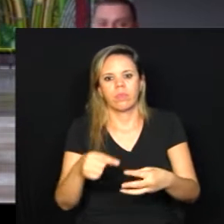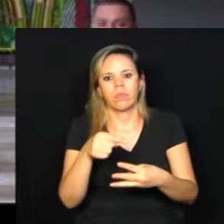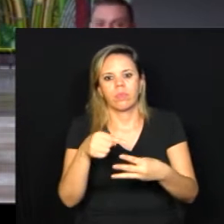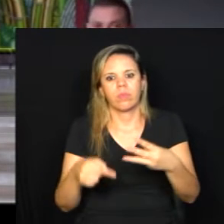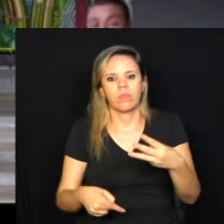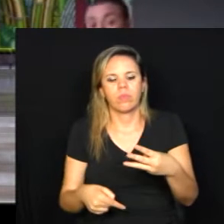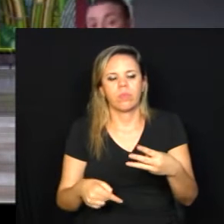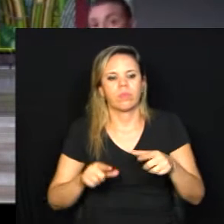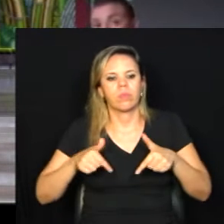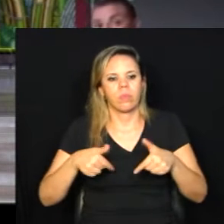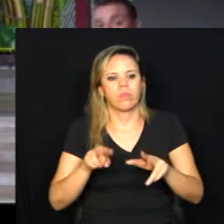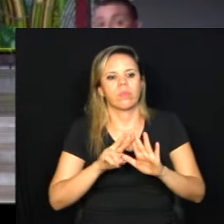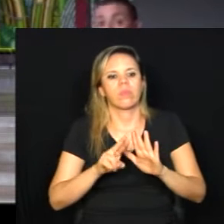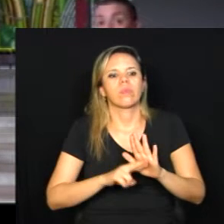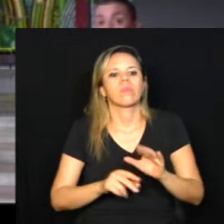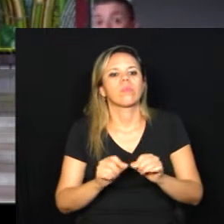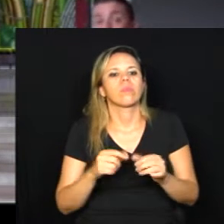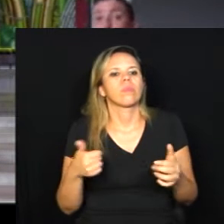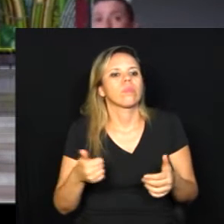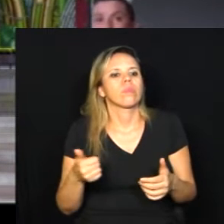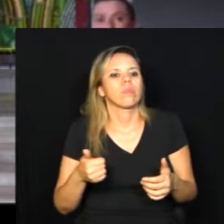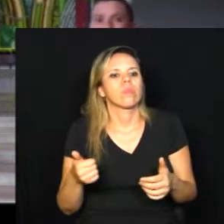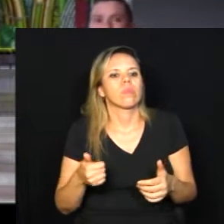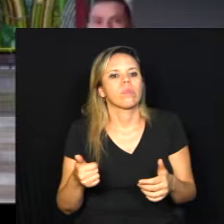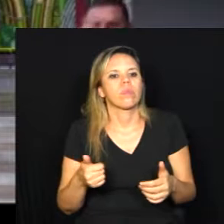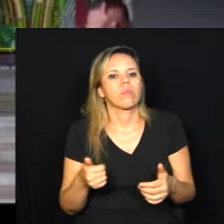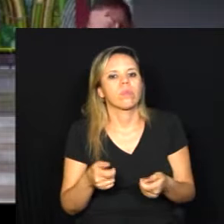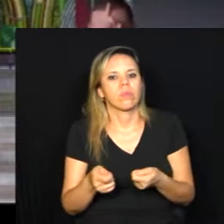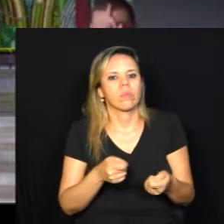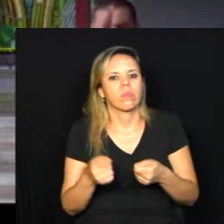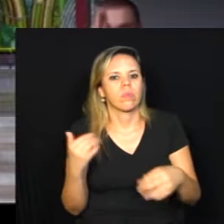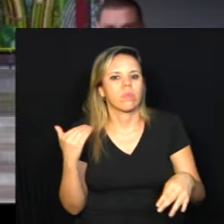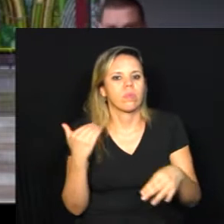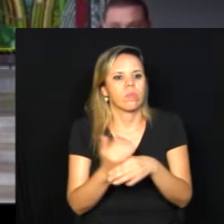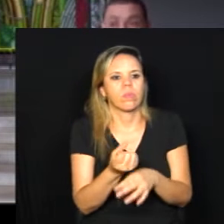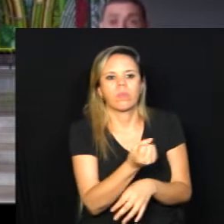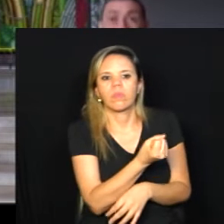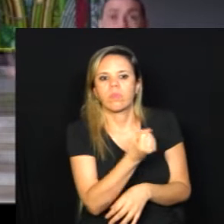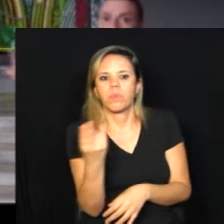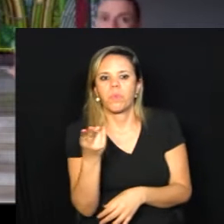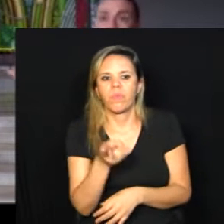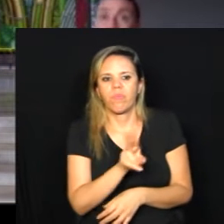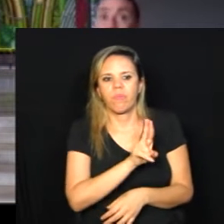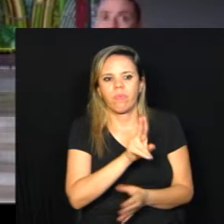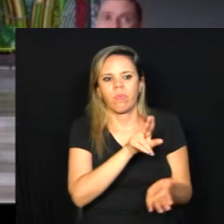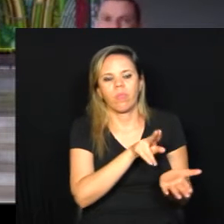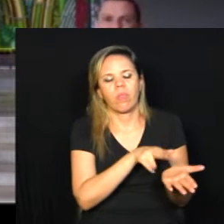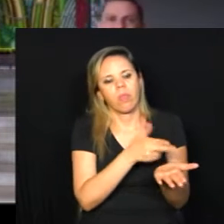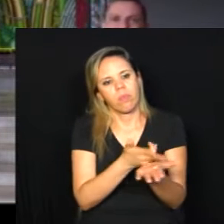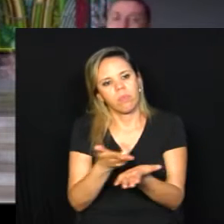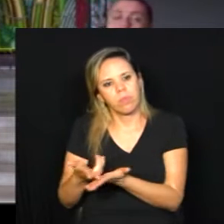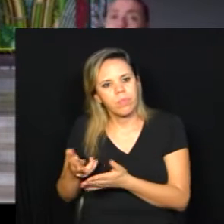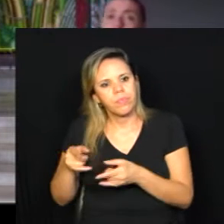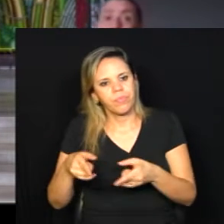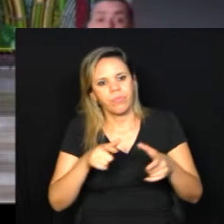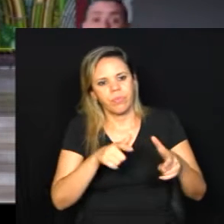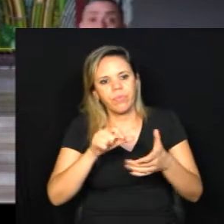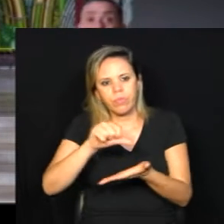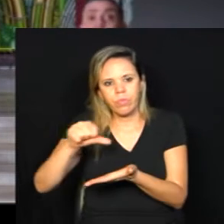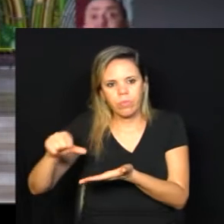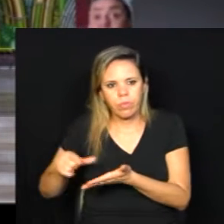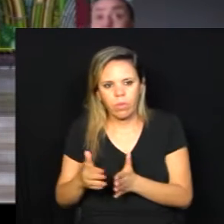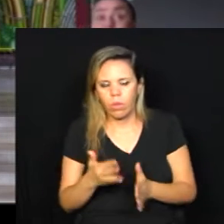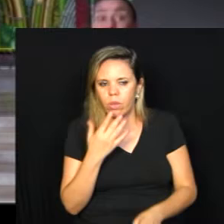conjuntos de medidas. O primeiro é o endurecimento do parâmetro de taxa de ocupação para a classificação das regiões na